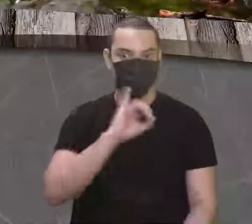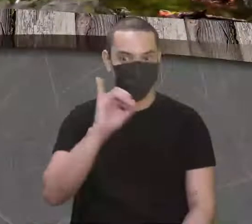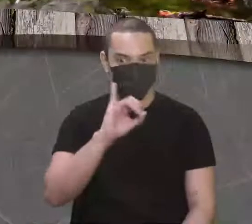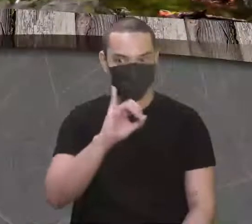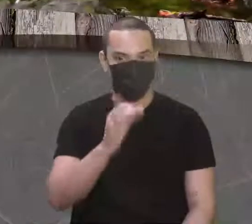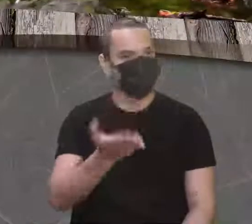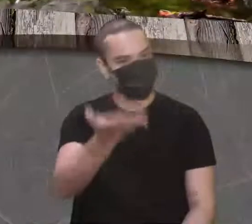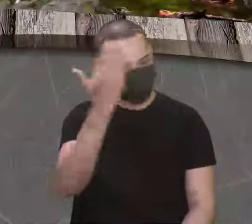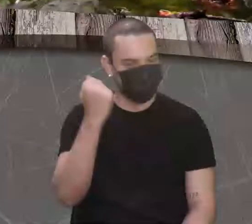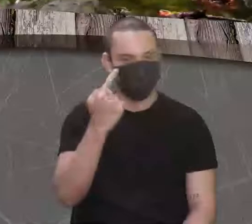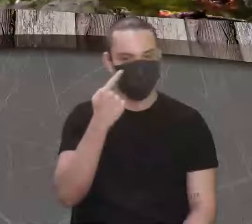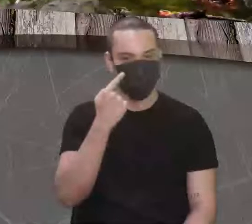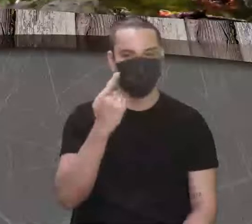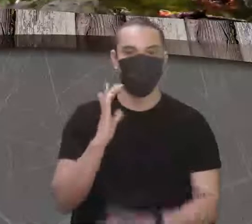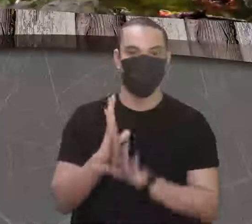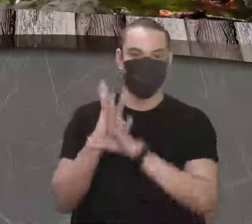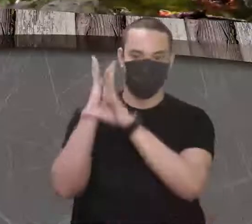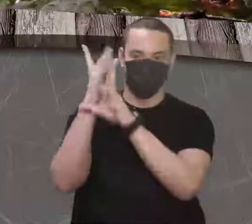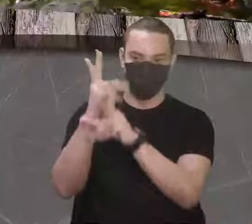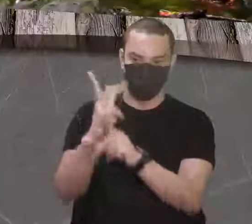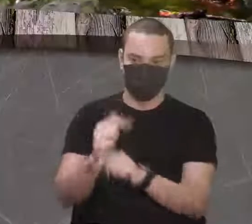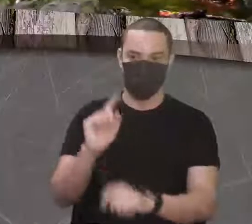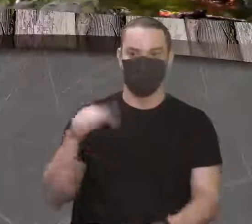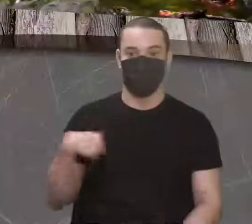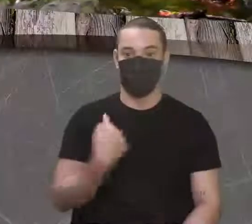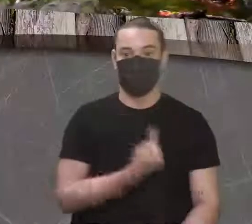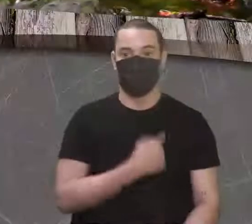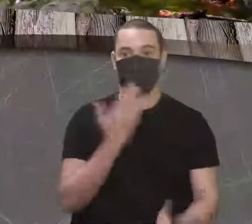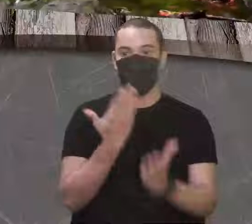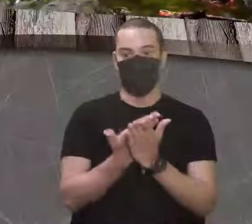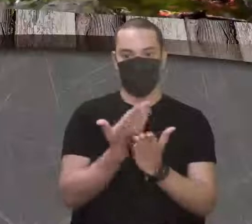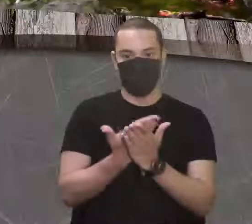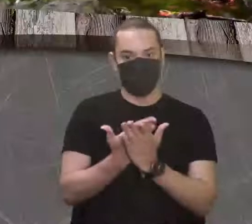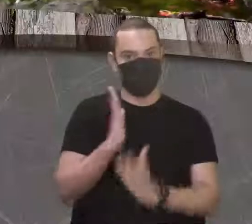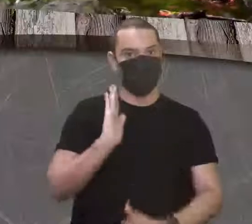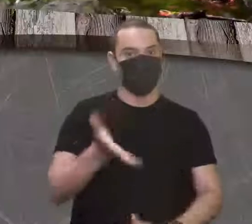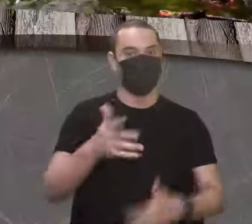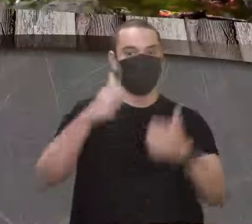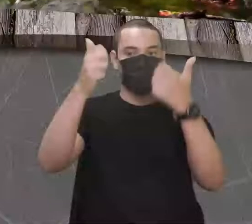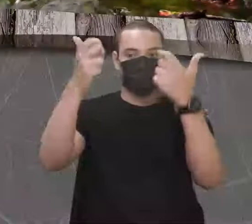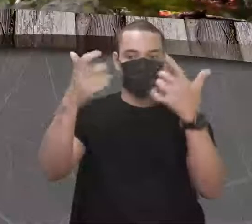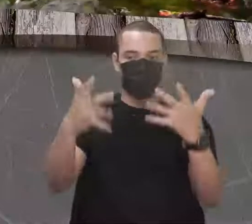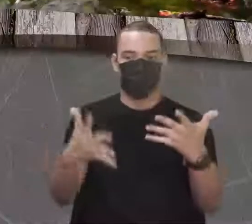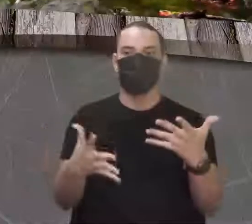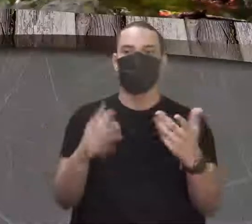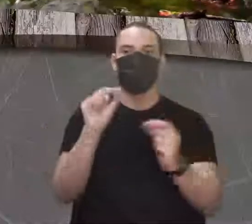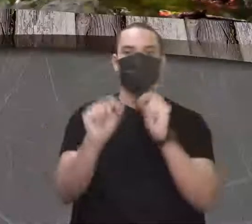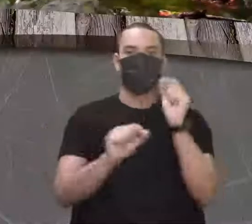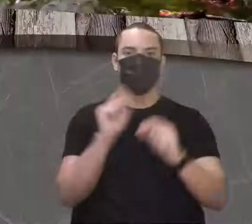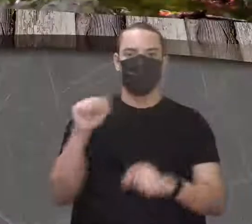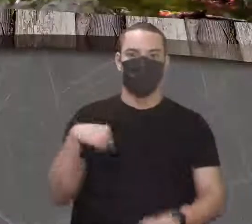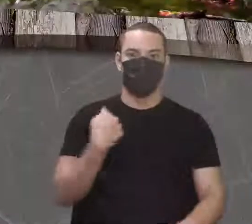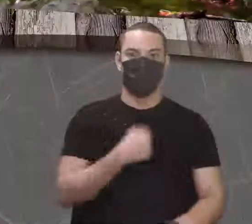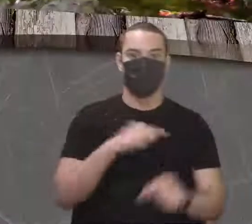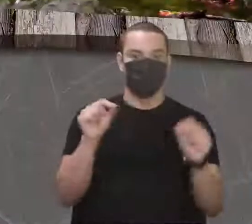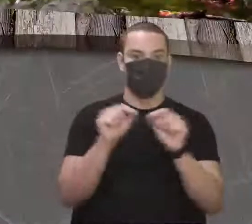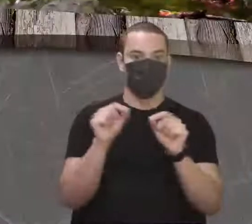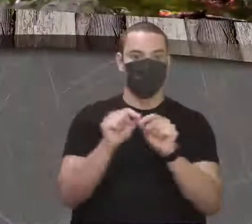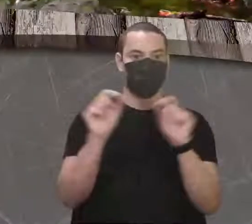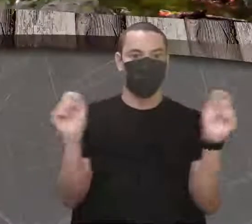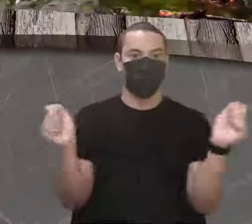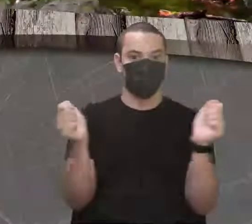Oi, vamos lá então para a nossa revisão dessa aula que nós construímos